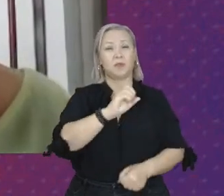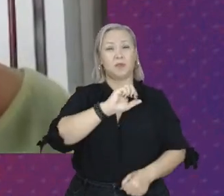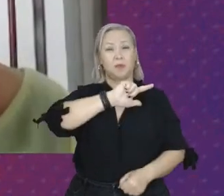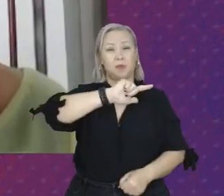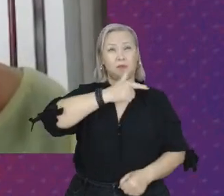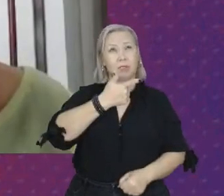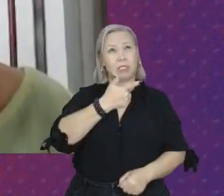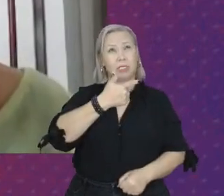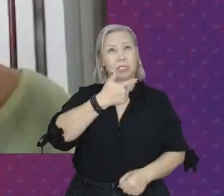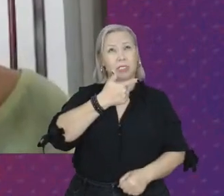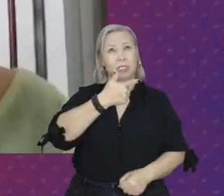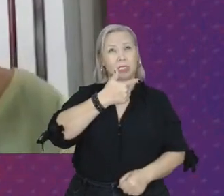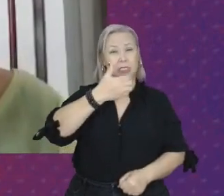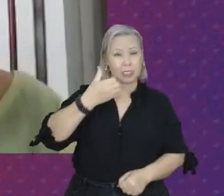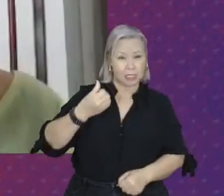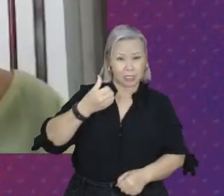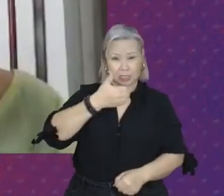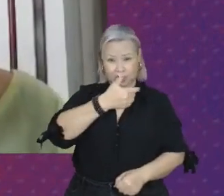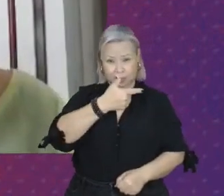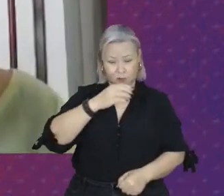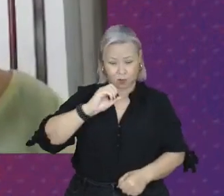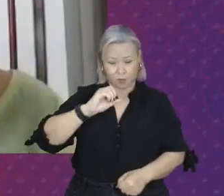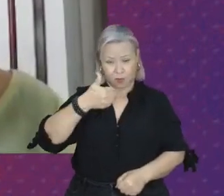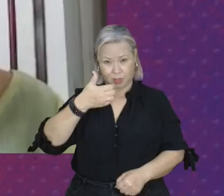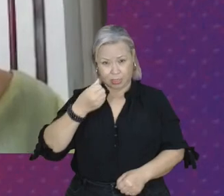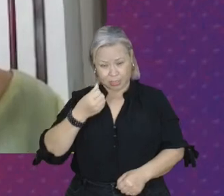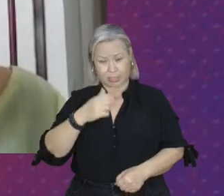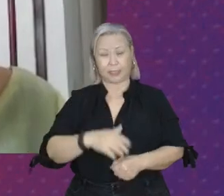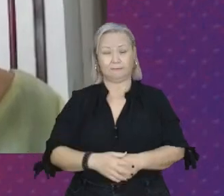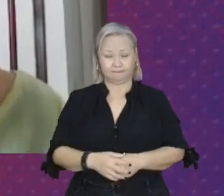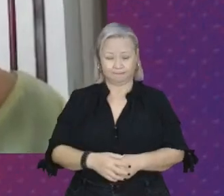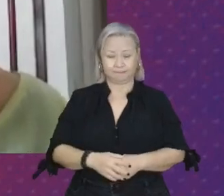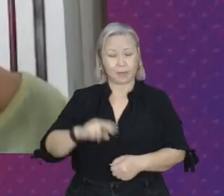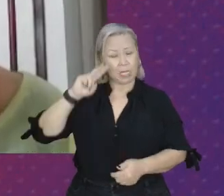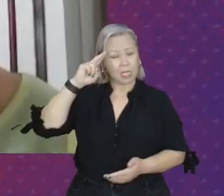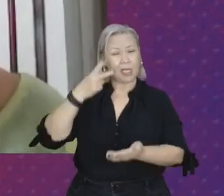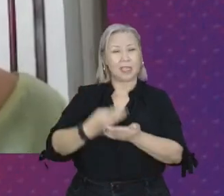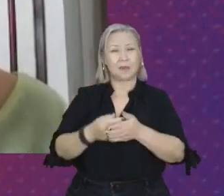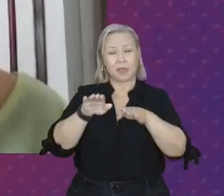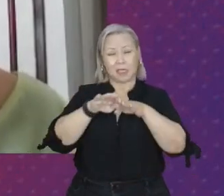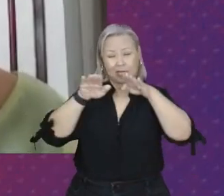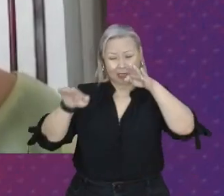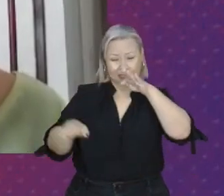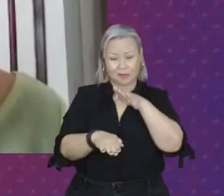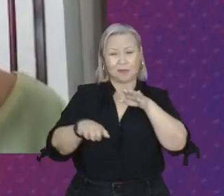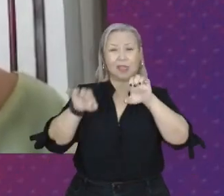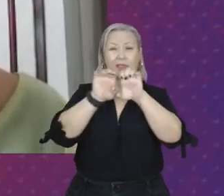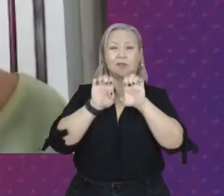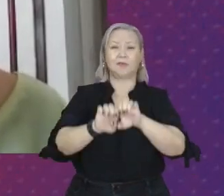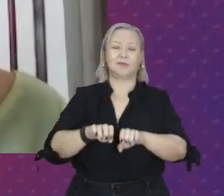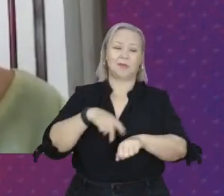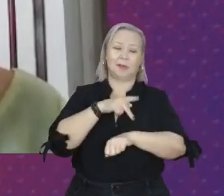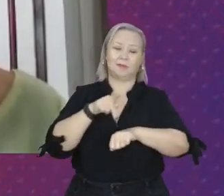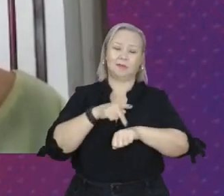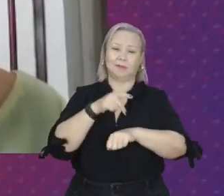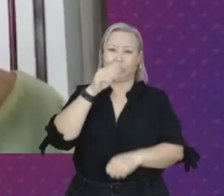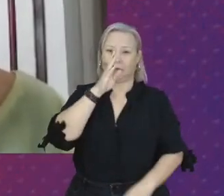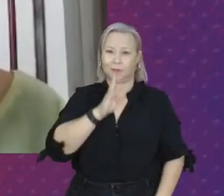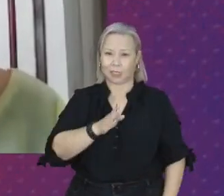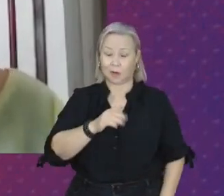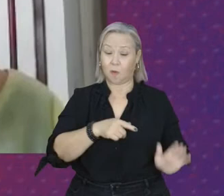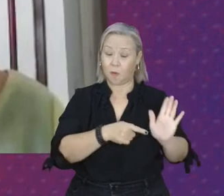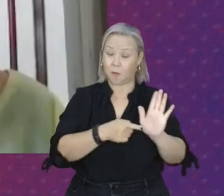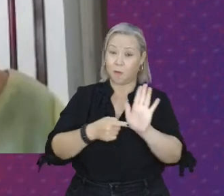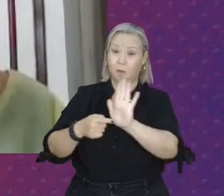golpe. E é preciso considerar também que as desigualdades estruturais no país